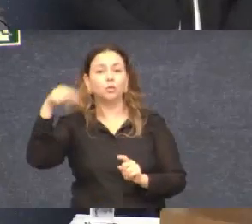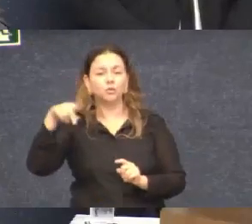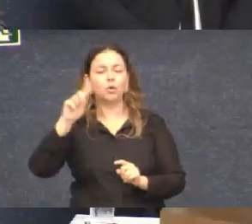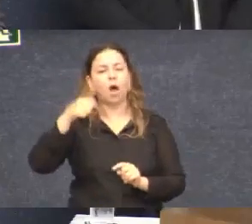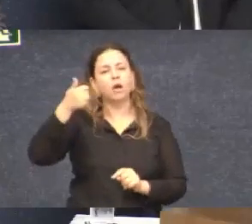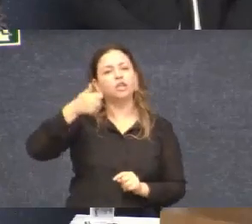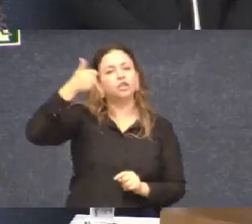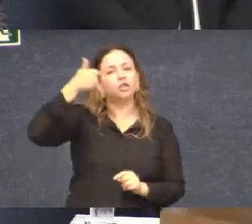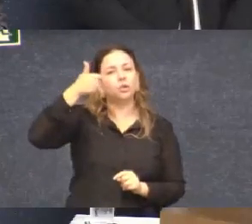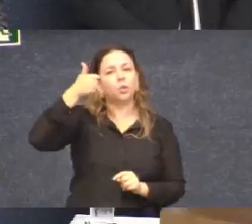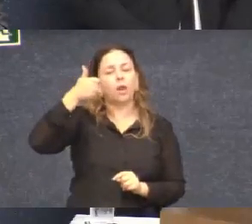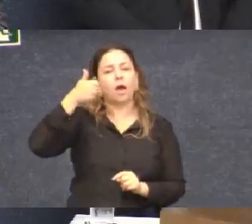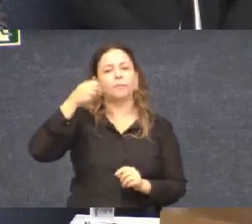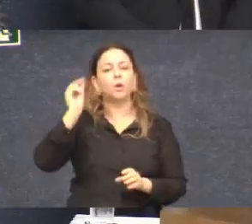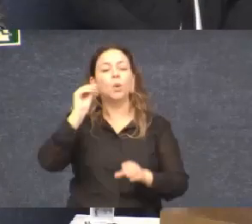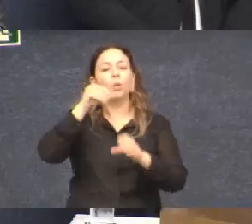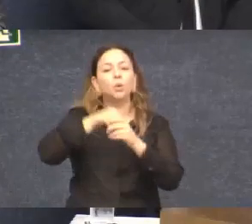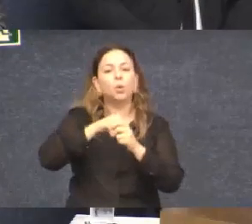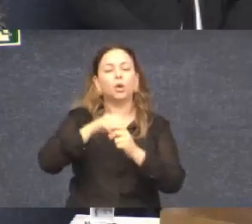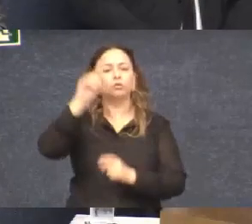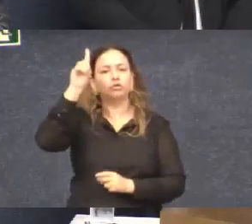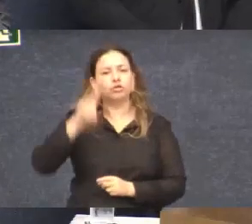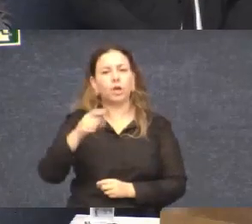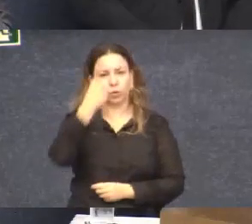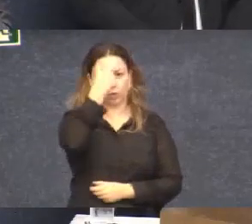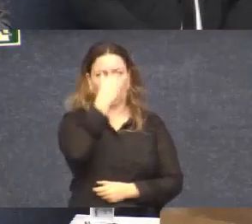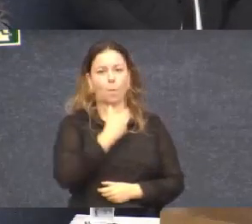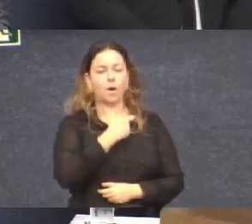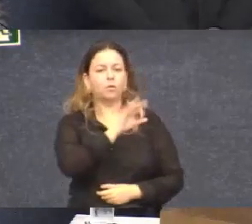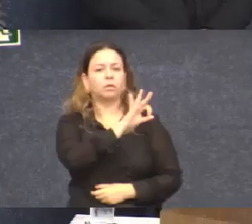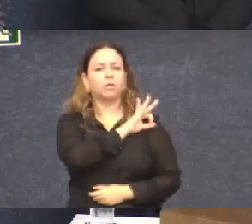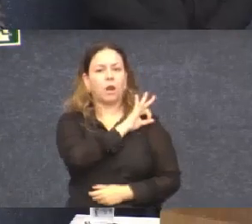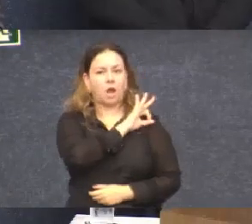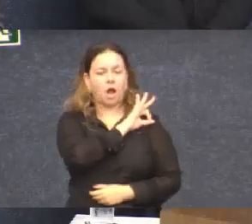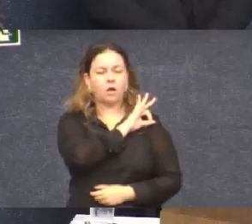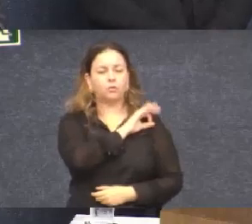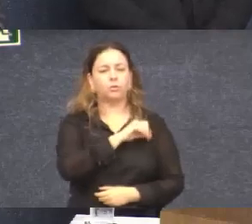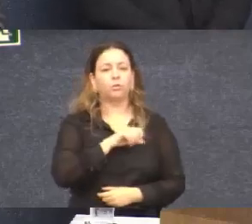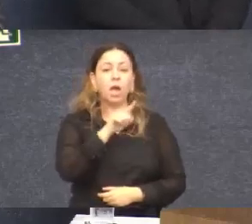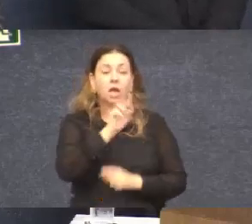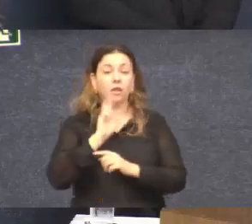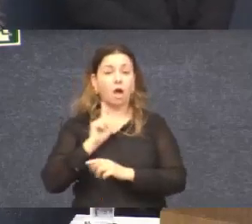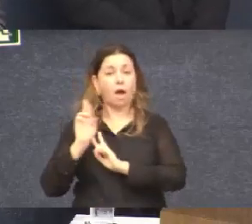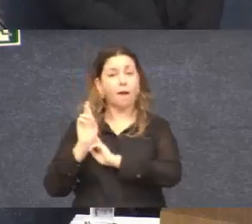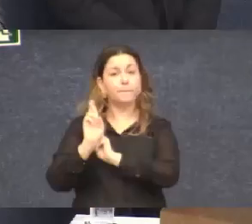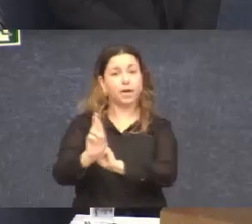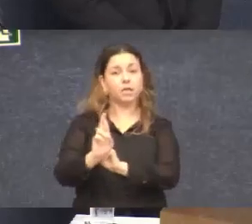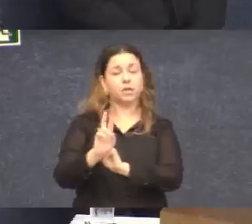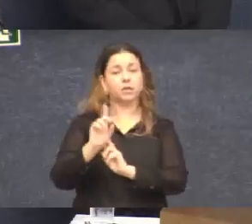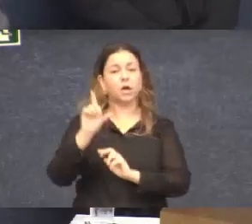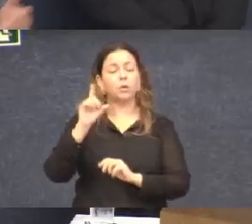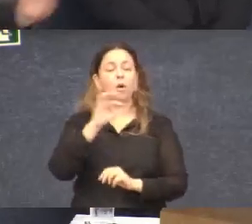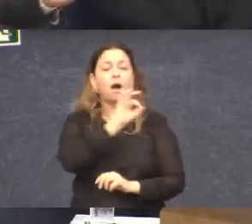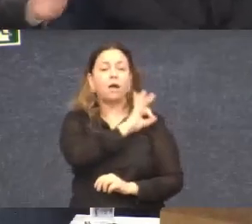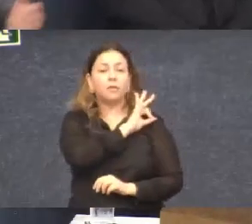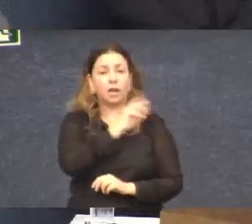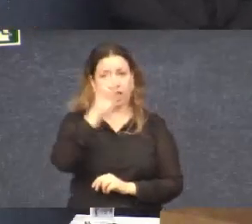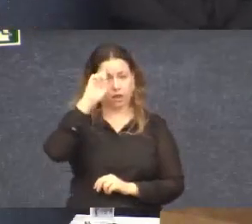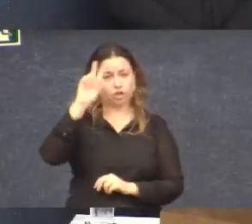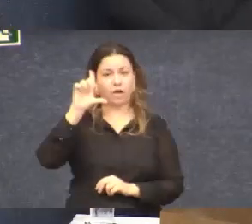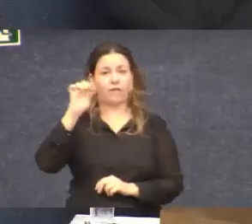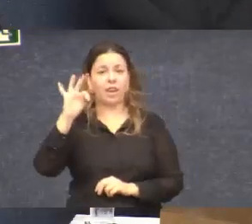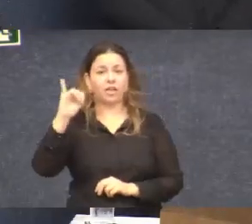titular do Núcleo de Direitos Humanos, delegado-geral de polícia, aqui representando nossa delegada-chefe, Letícia. A Polícia